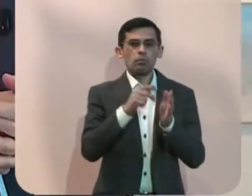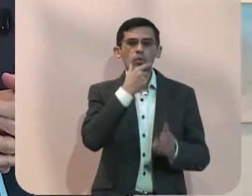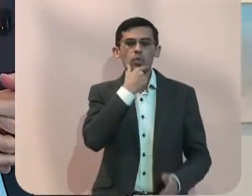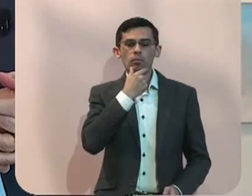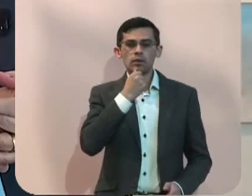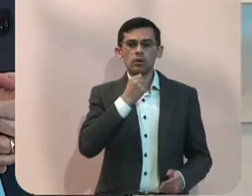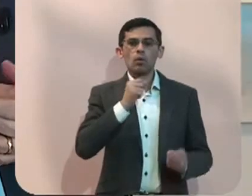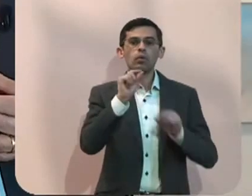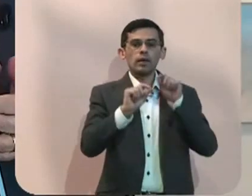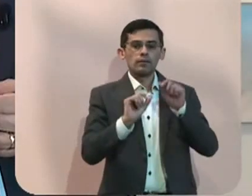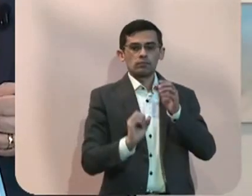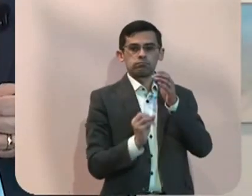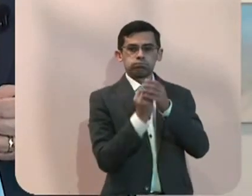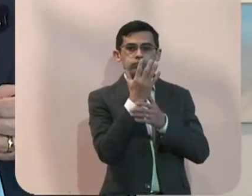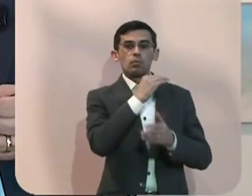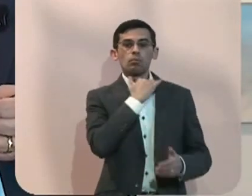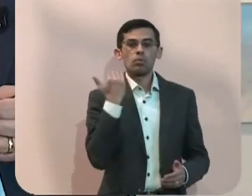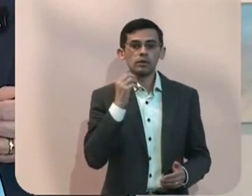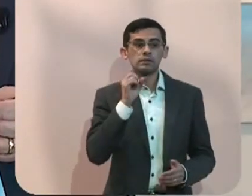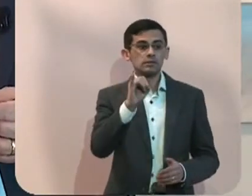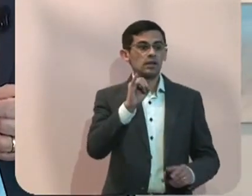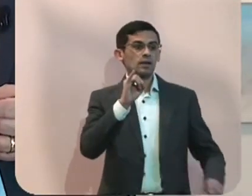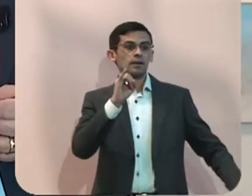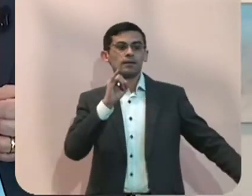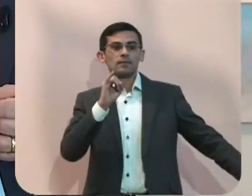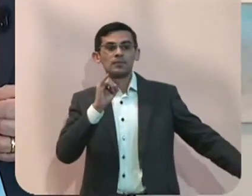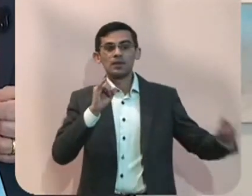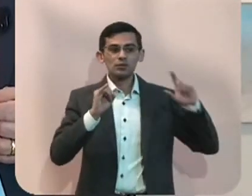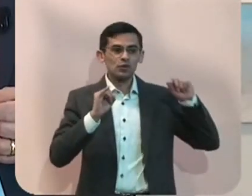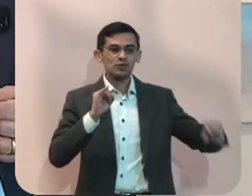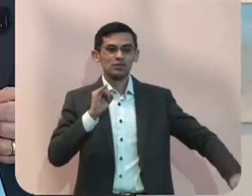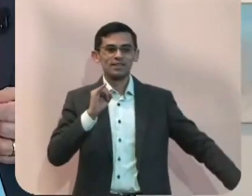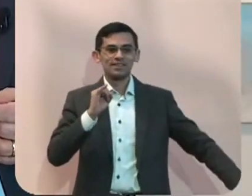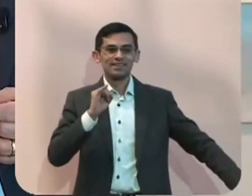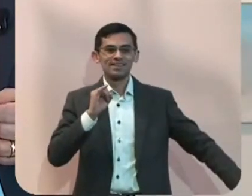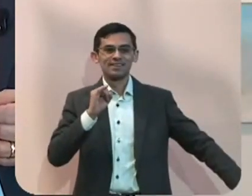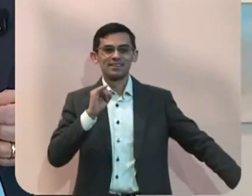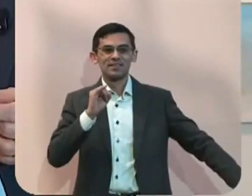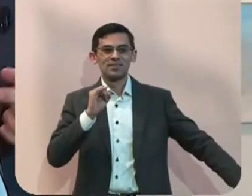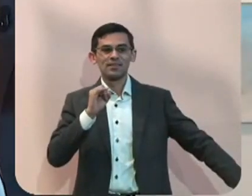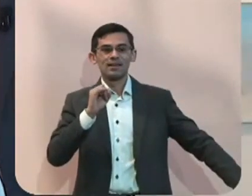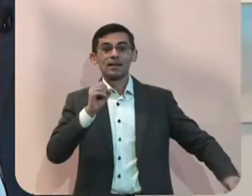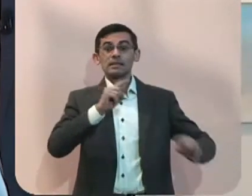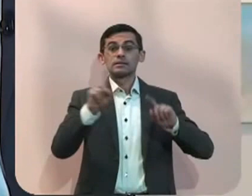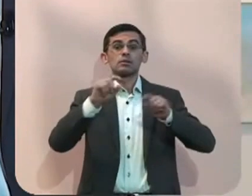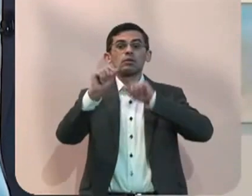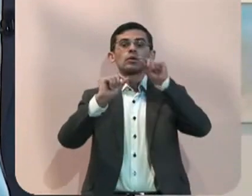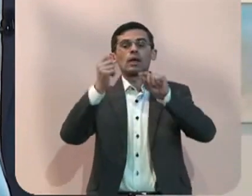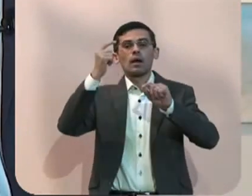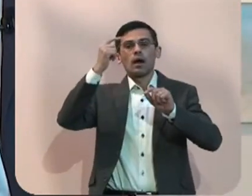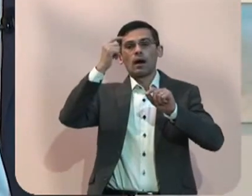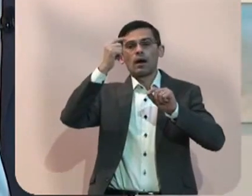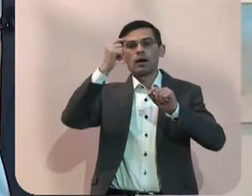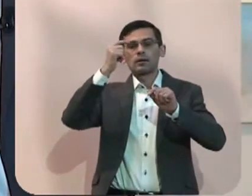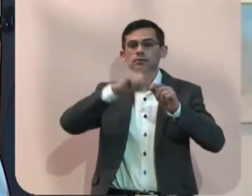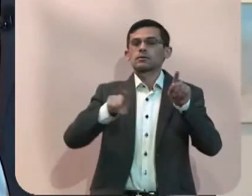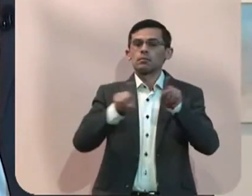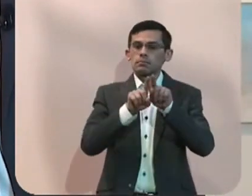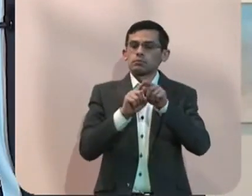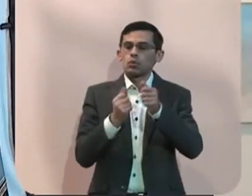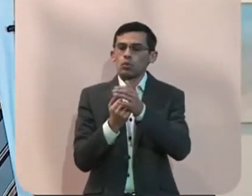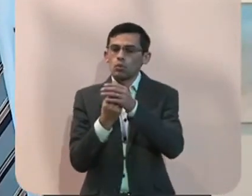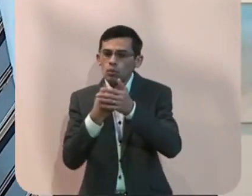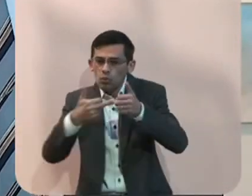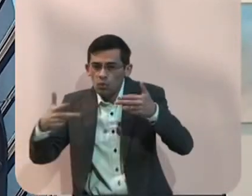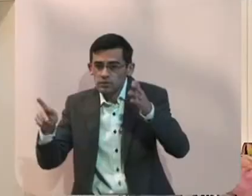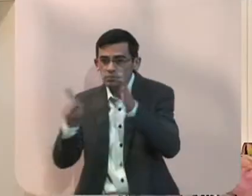a morte. Porém, se plantar no terreno do Espírito de Deus, desse terreno colherá a